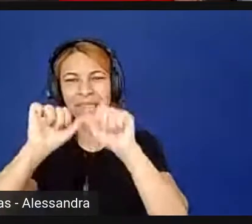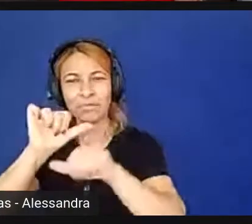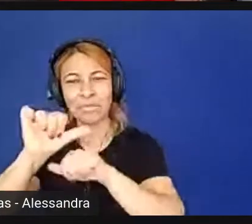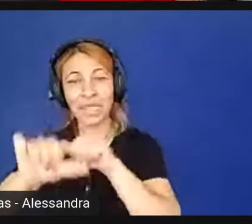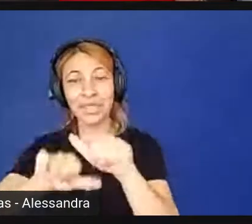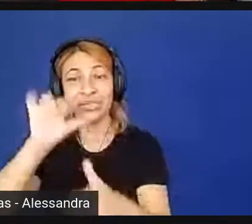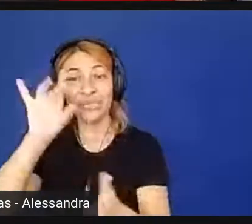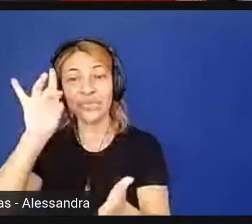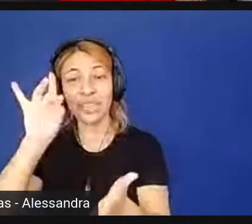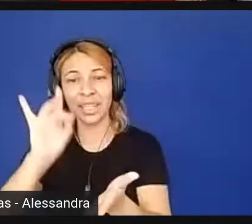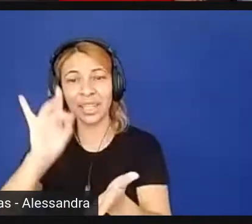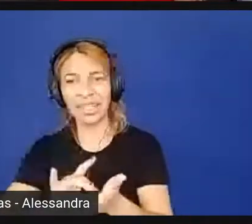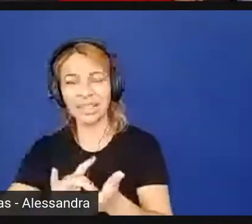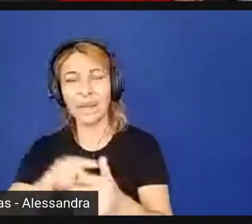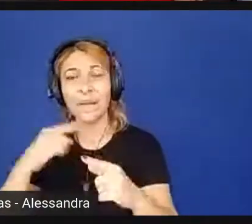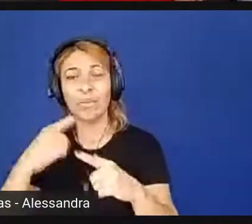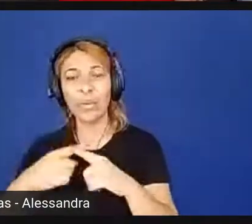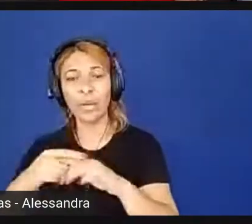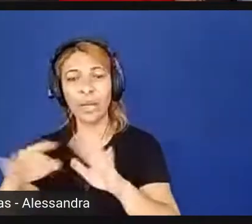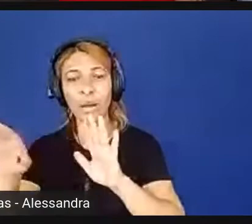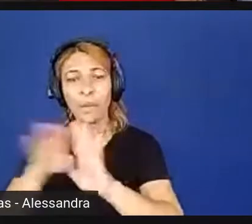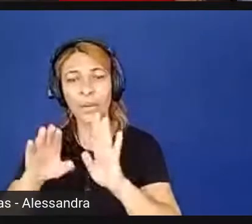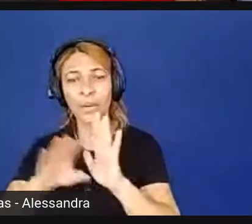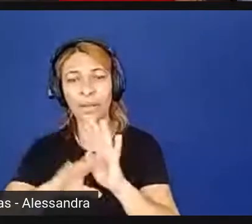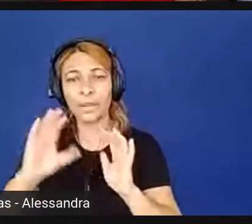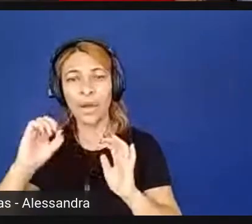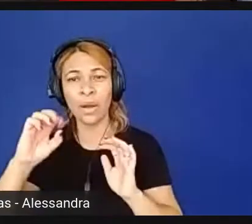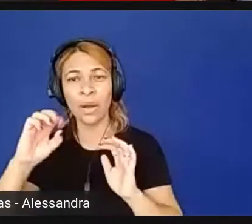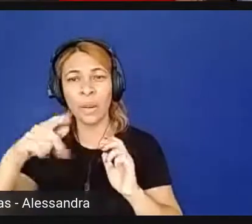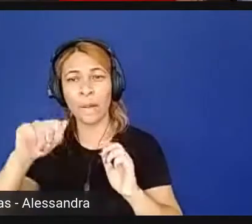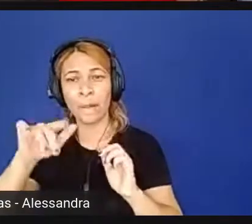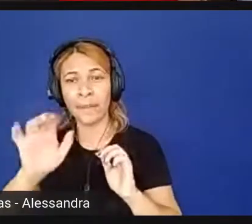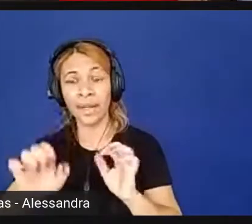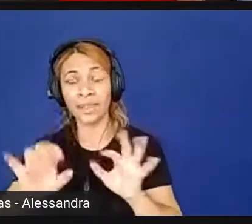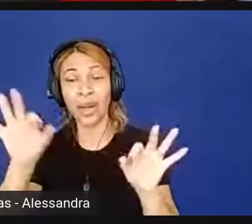porque o programa de compliance ele é muito real, ele é muito concreto, é para isso que ele serve.